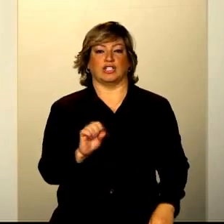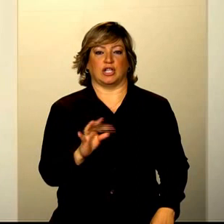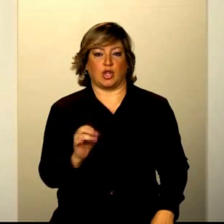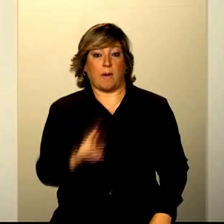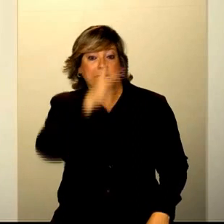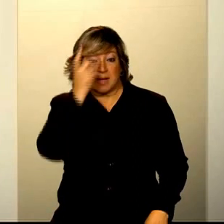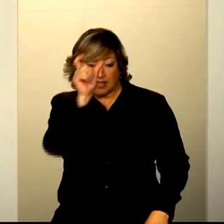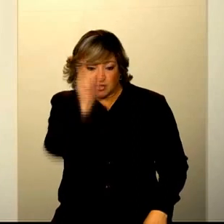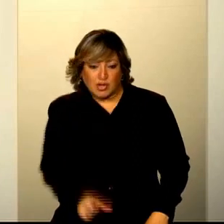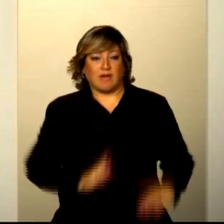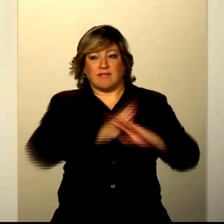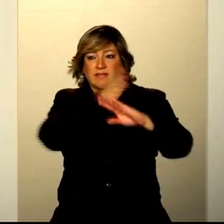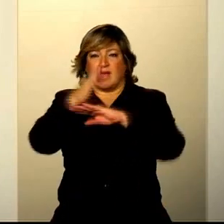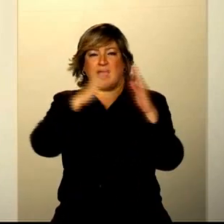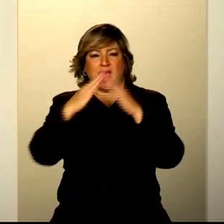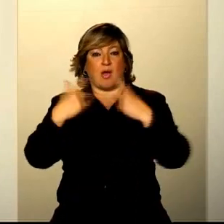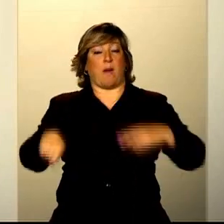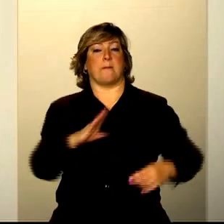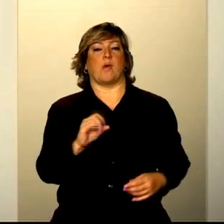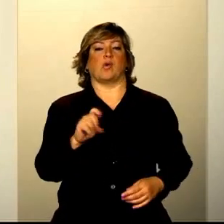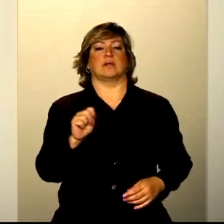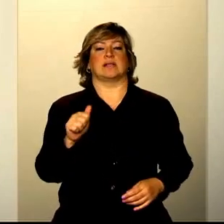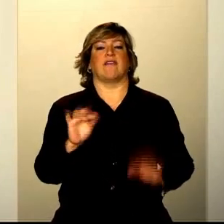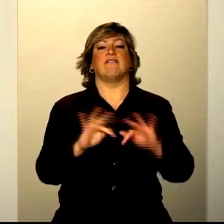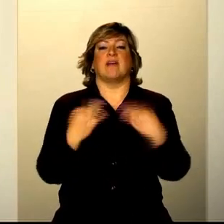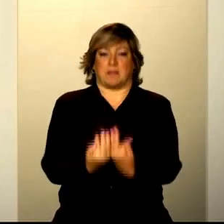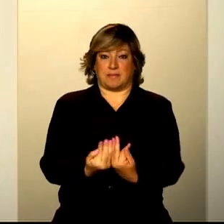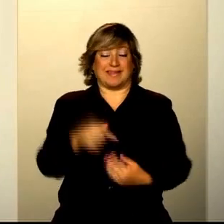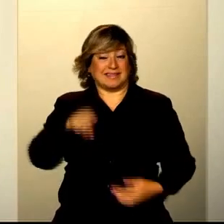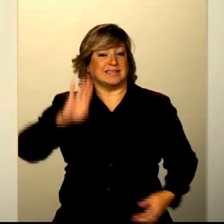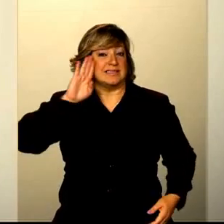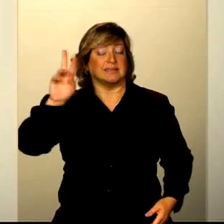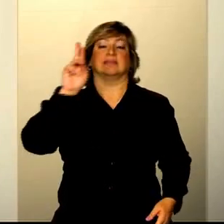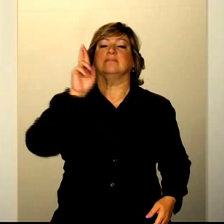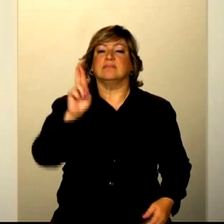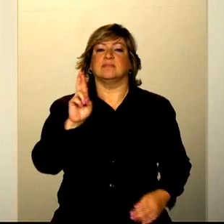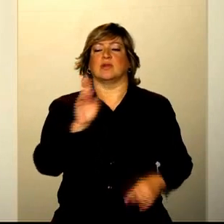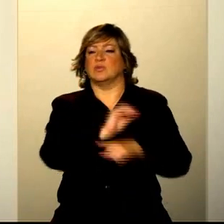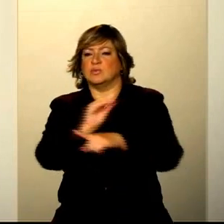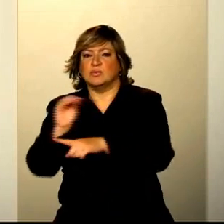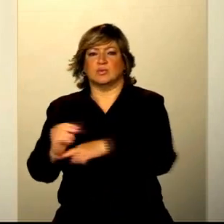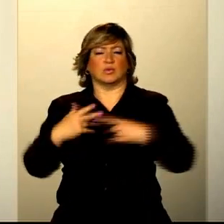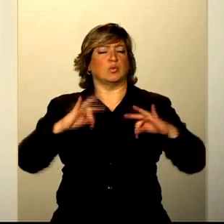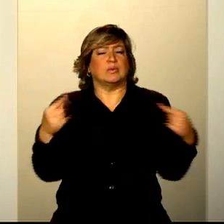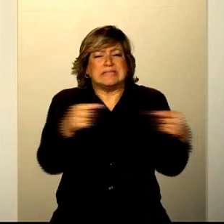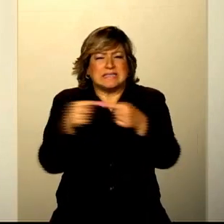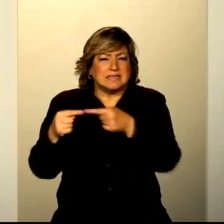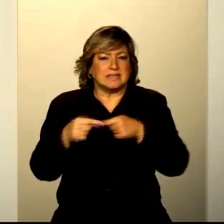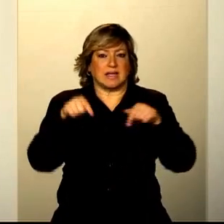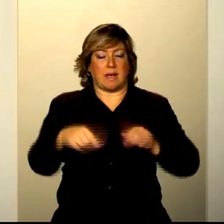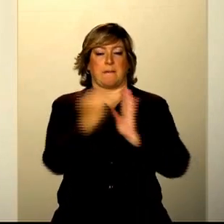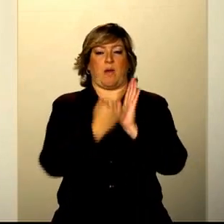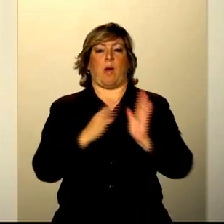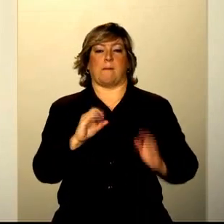do Bolsa Família o gestor do Bolsa Família Luciano é o pai do Bolsa Família quem cuida para tudo dar certo no